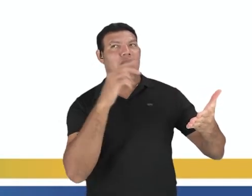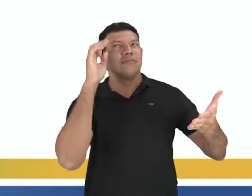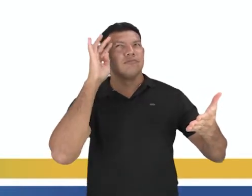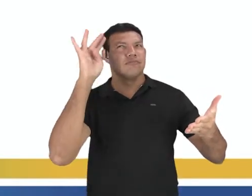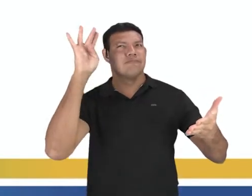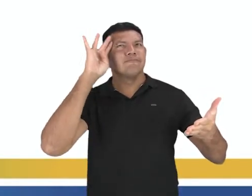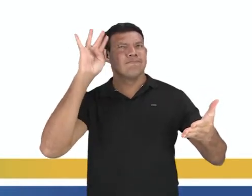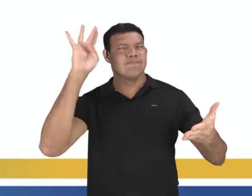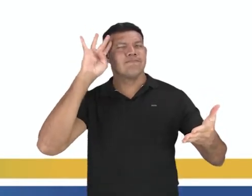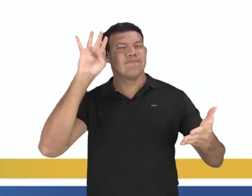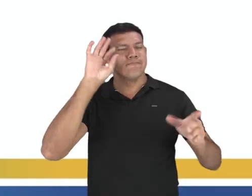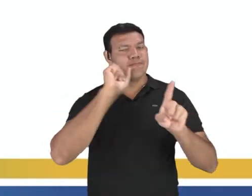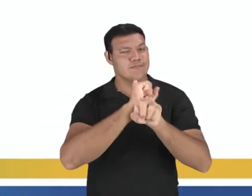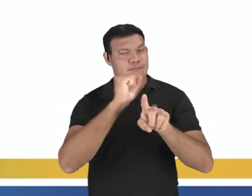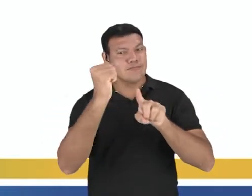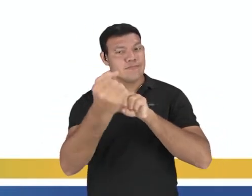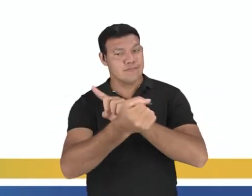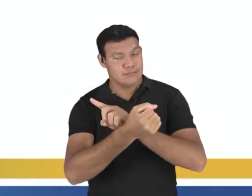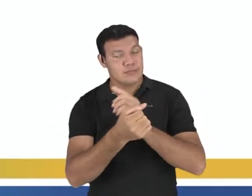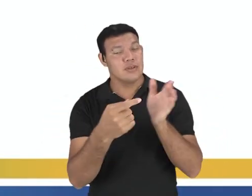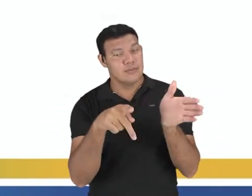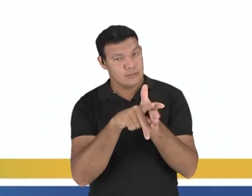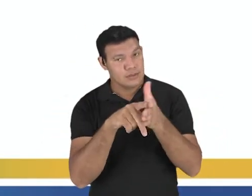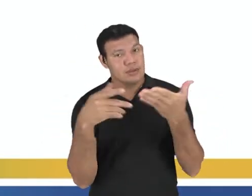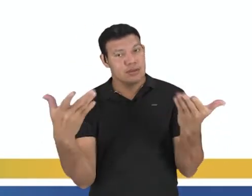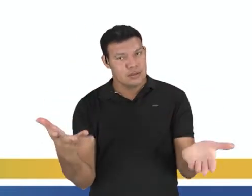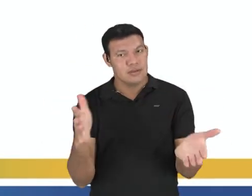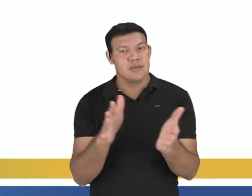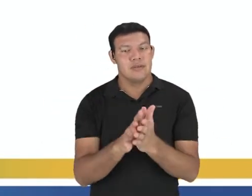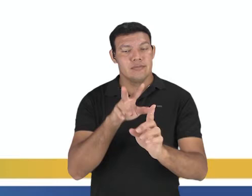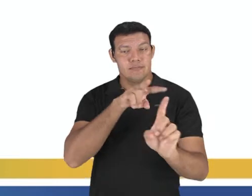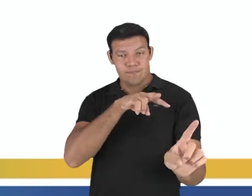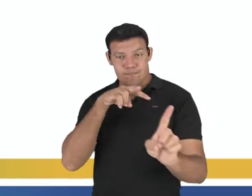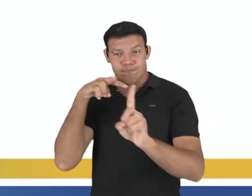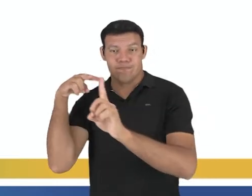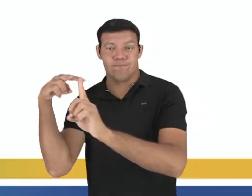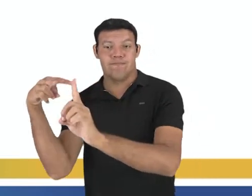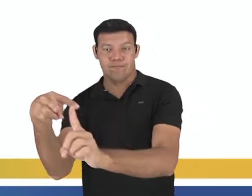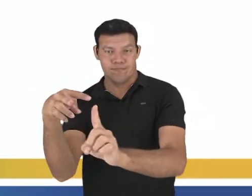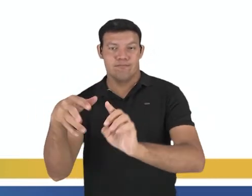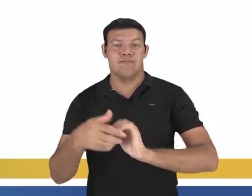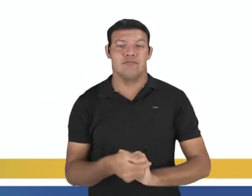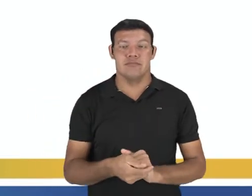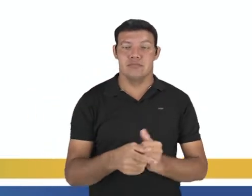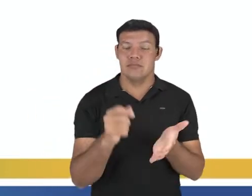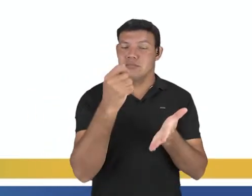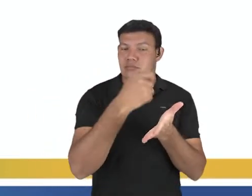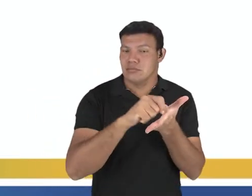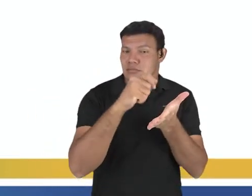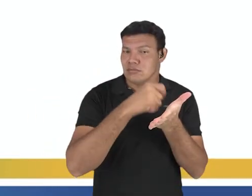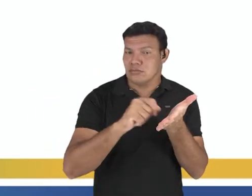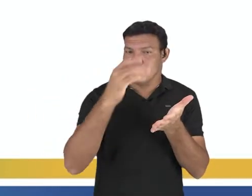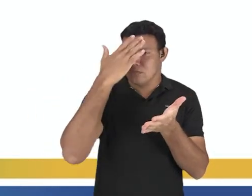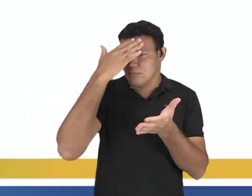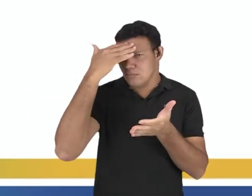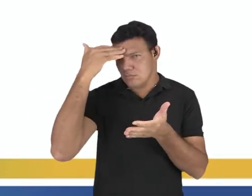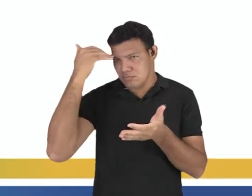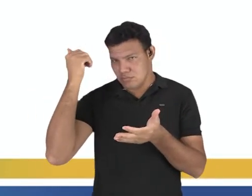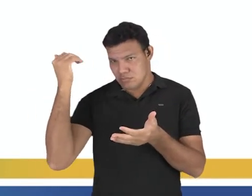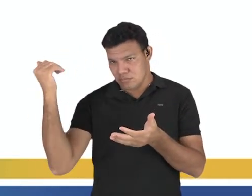autor mediante aquela sociedade. Então, é a visão dele, é a visão do autor a partir